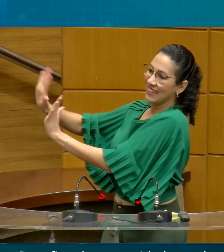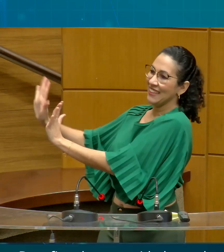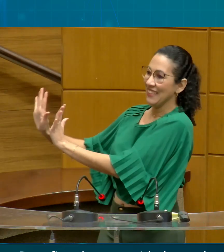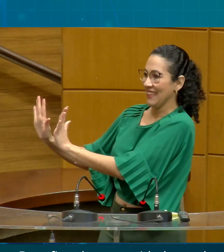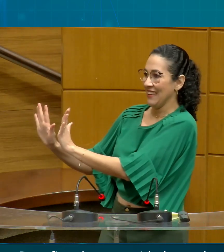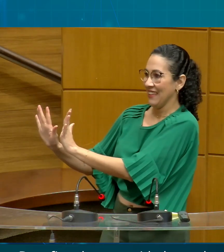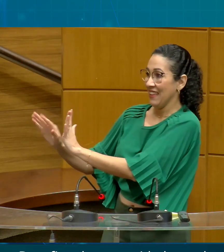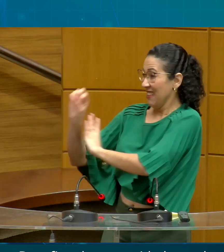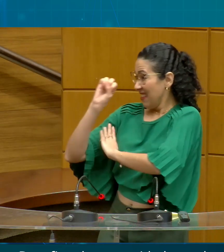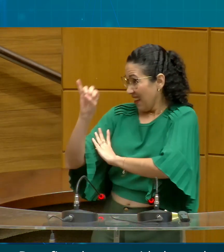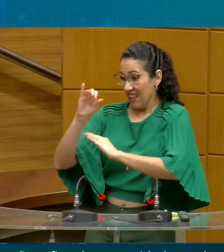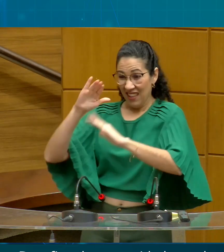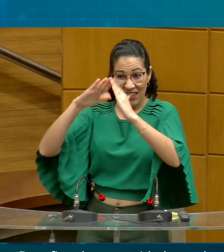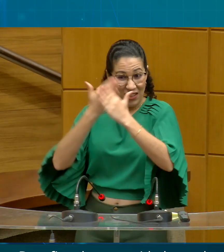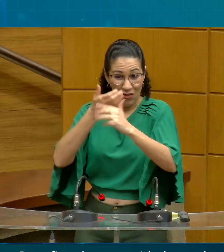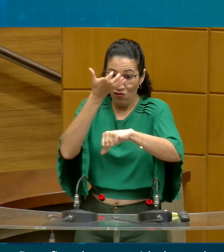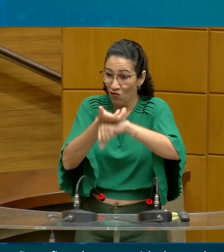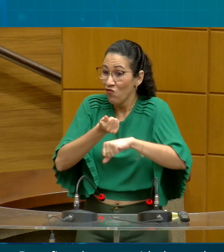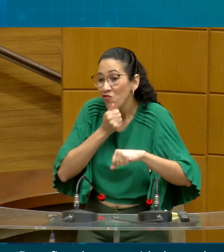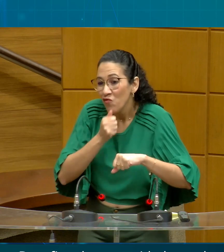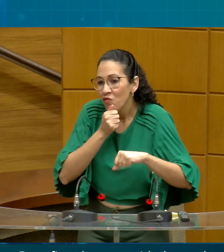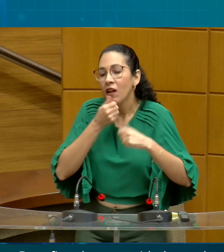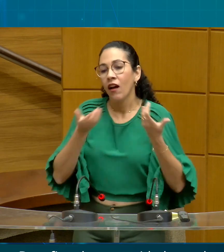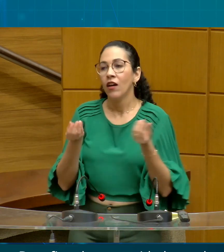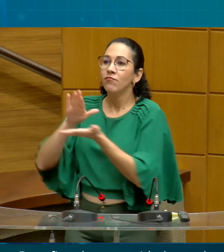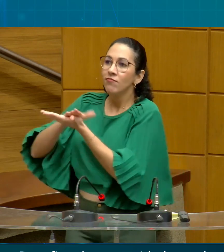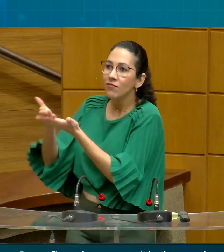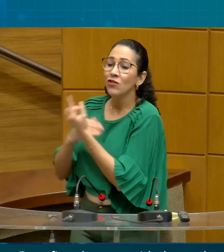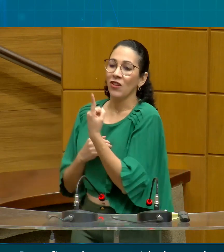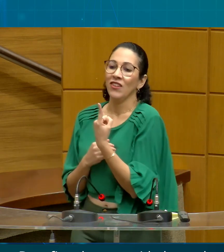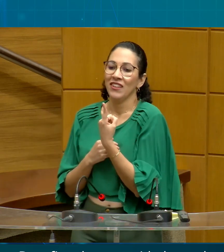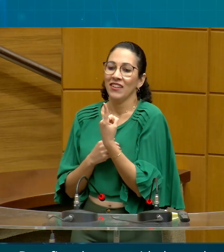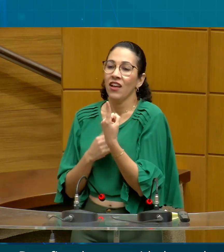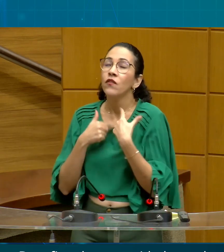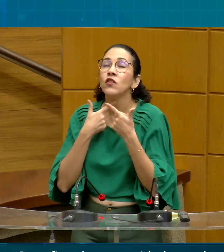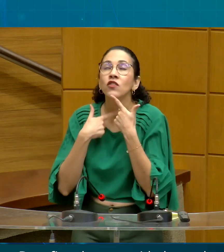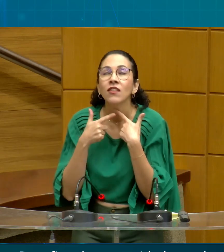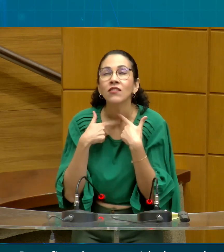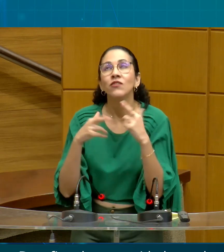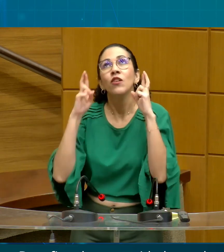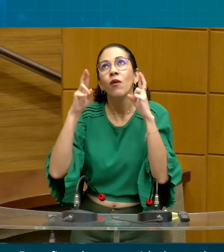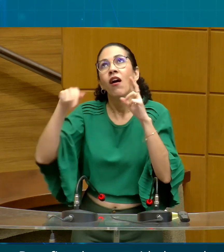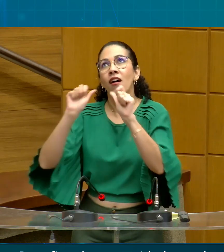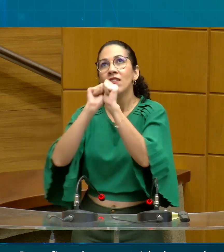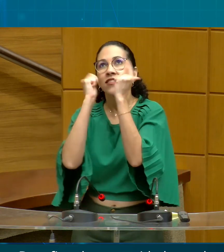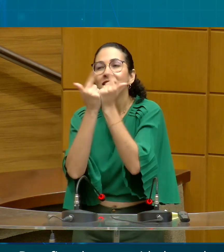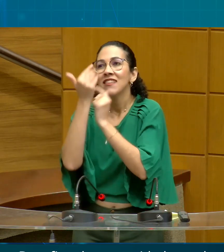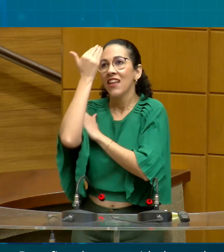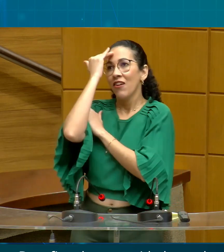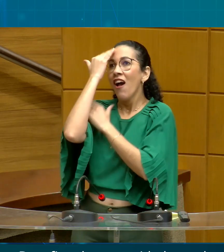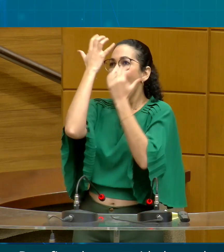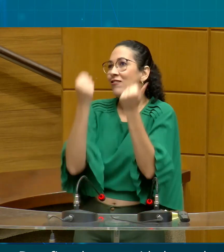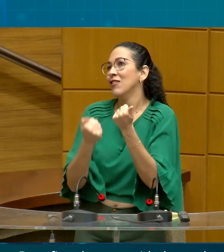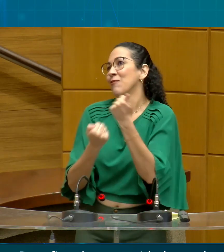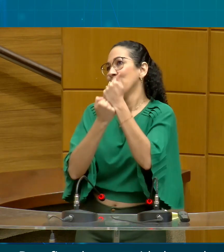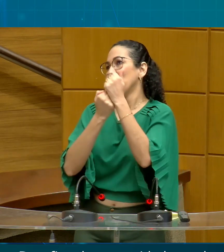percebemos que existe, às vezes, o intérprete, né? Sim, isso é importante, mas o intérprete sozinho, né? Como é que ele vai conseguir fazer tudo isso,